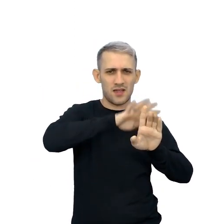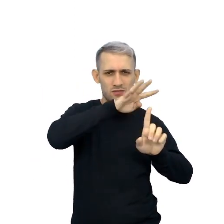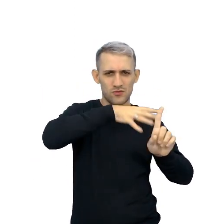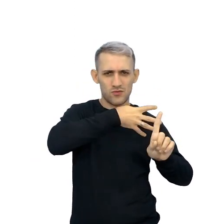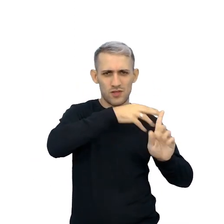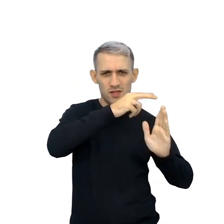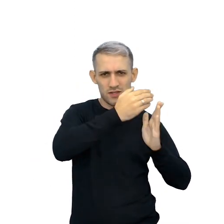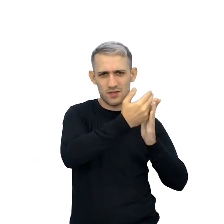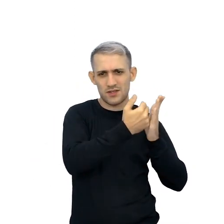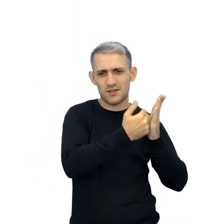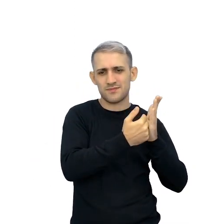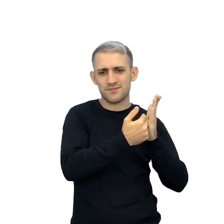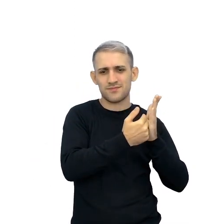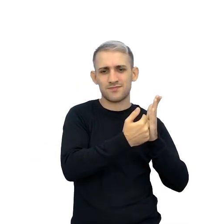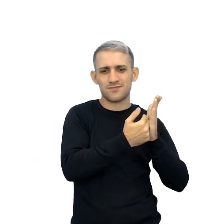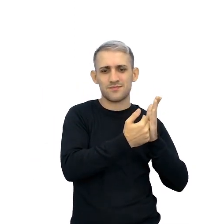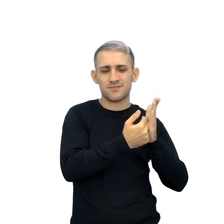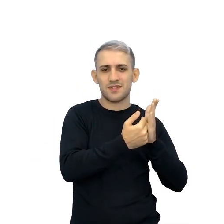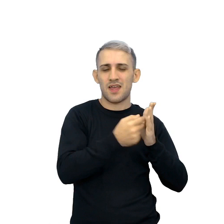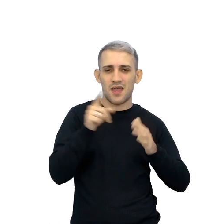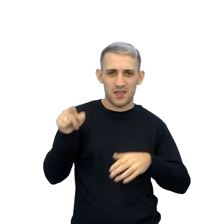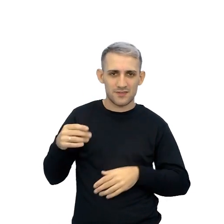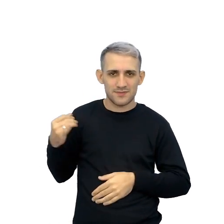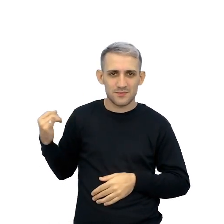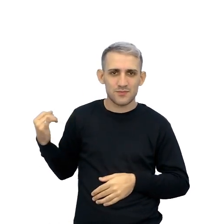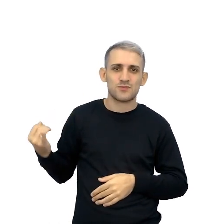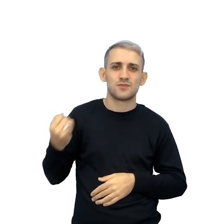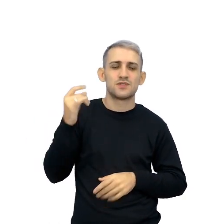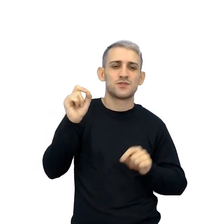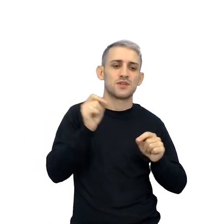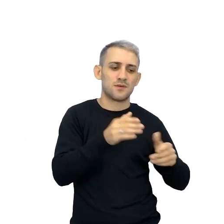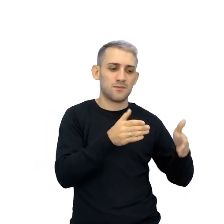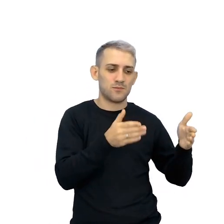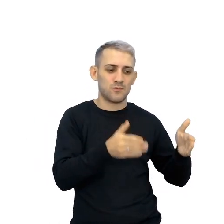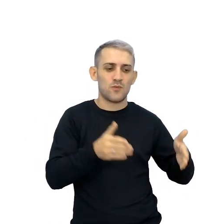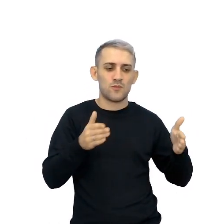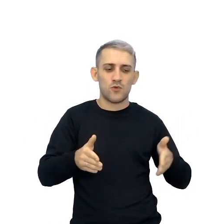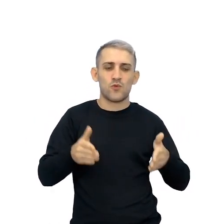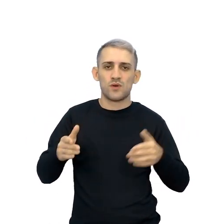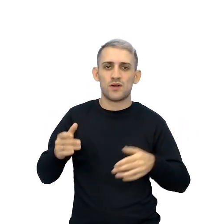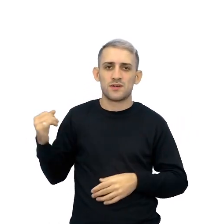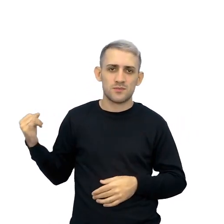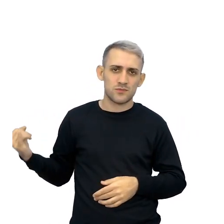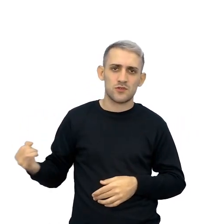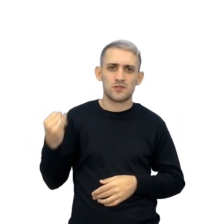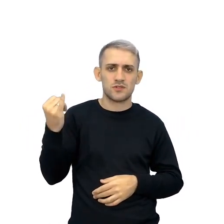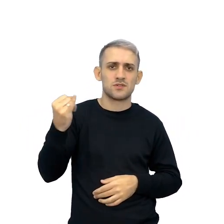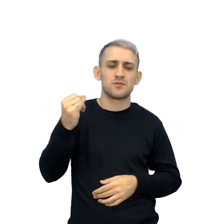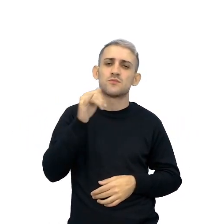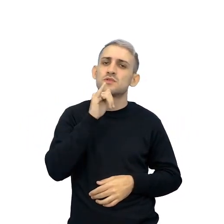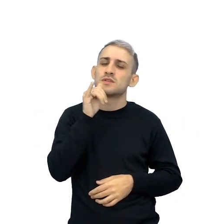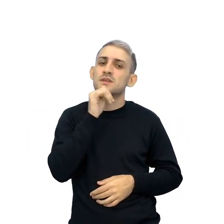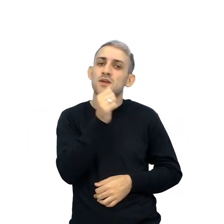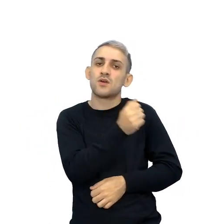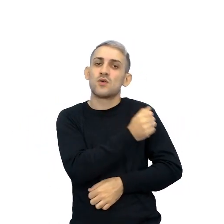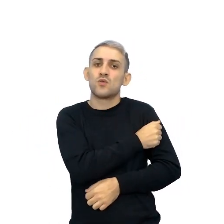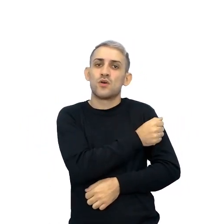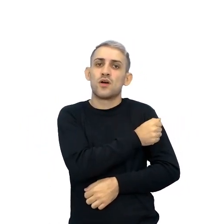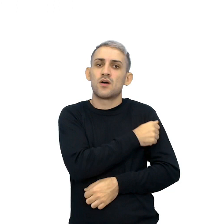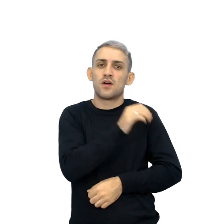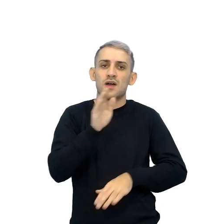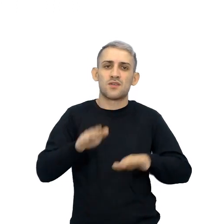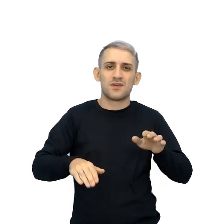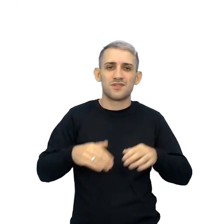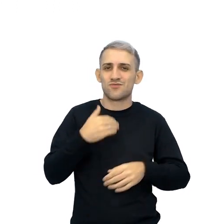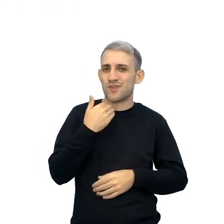gráfico é que é tão importante, né? O processo é tão importante para que se o aluno não